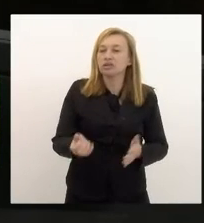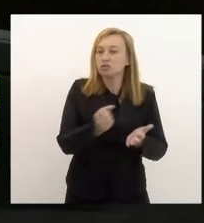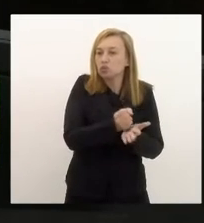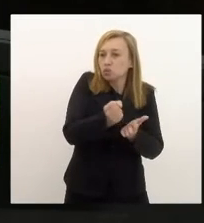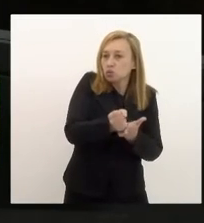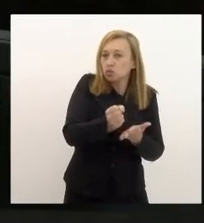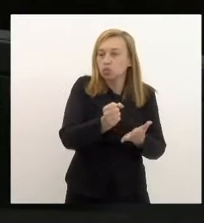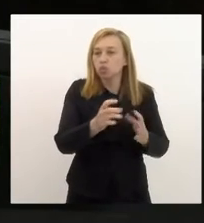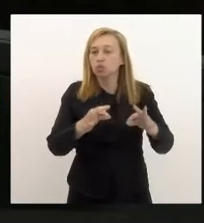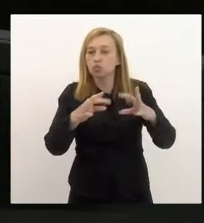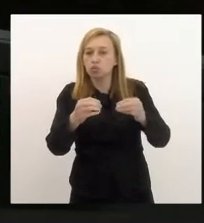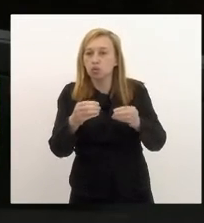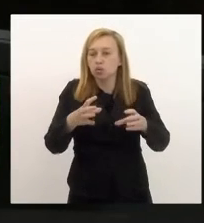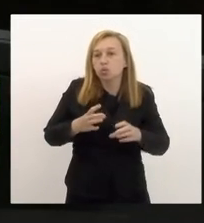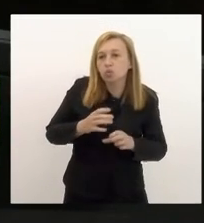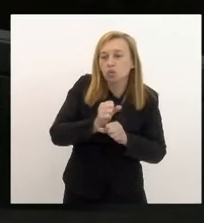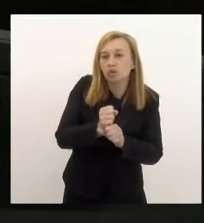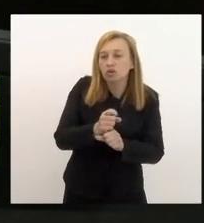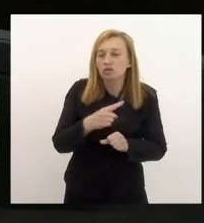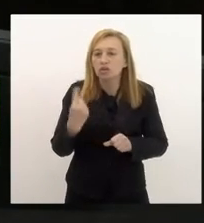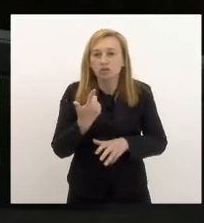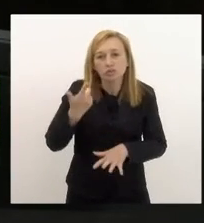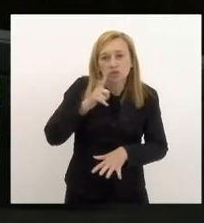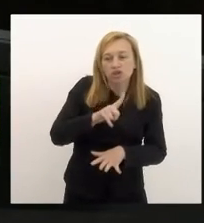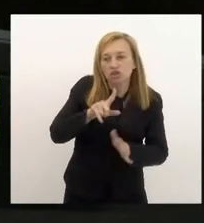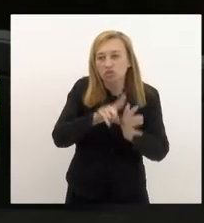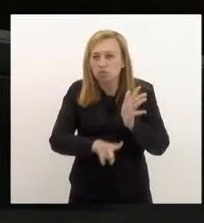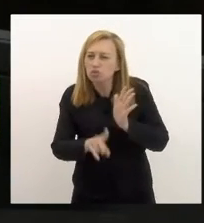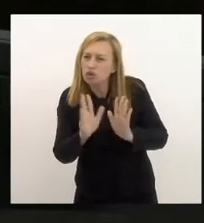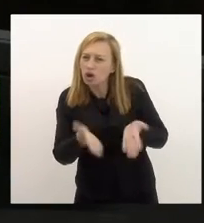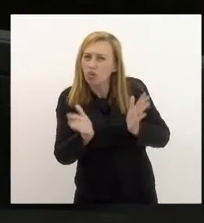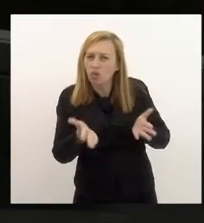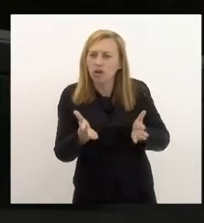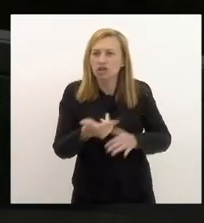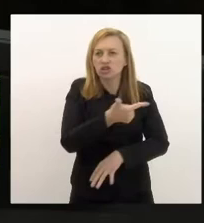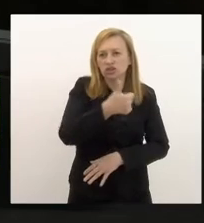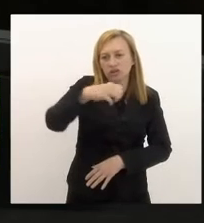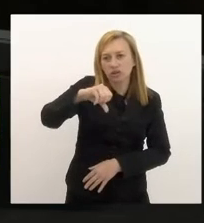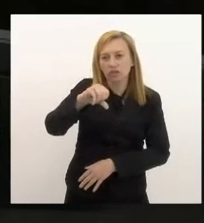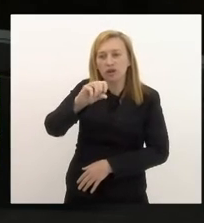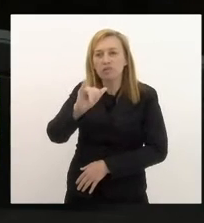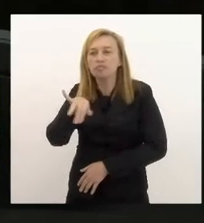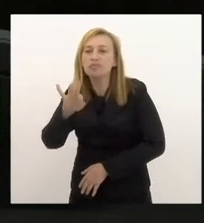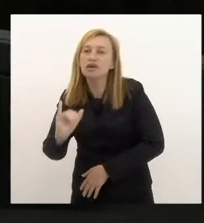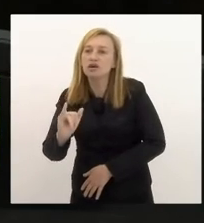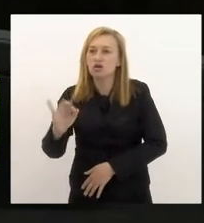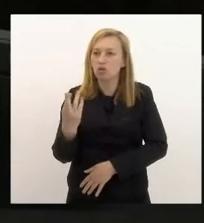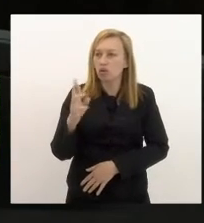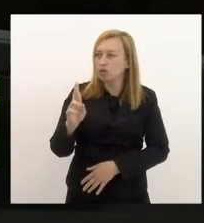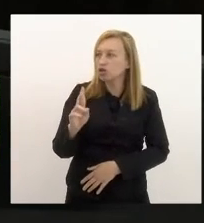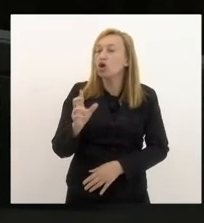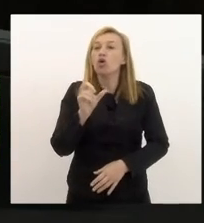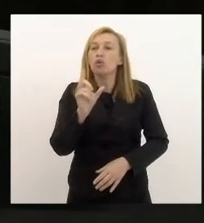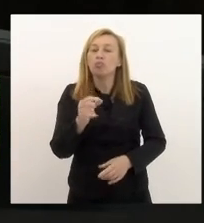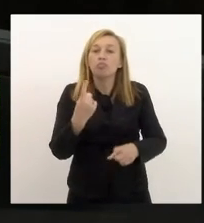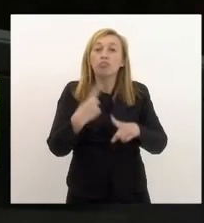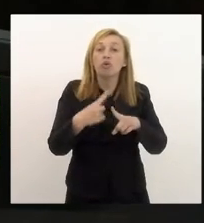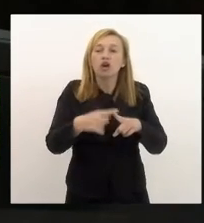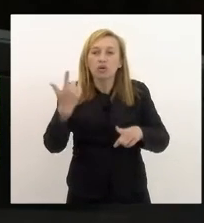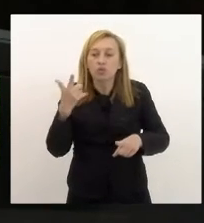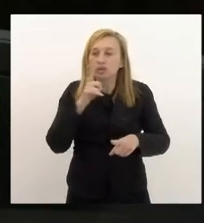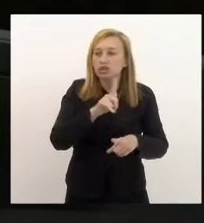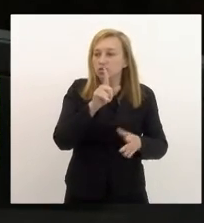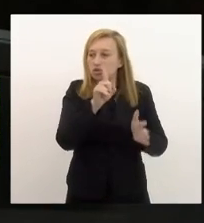contrato como foi calculado o que nós conseguimos reduzir agora os 19 bilhões por quê que nós conseguimos reduzir